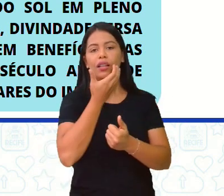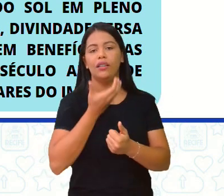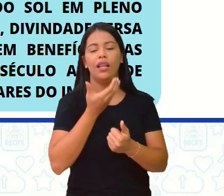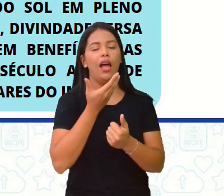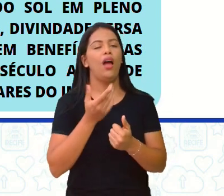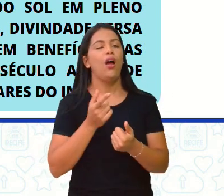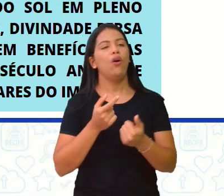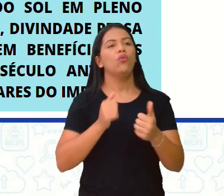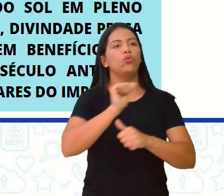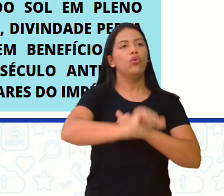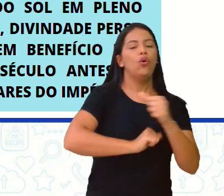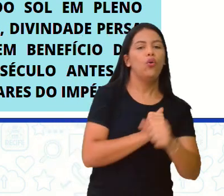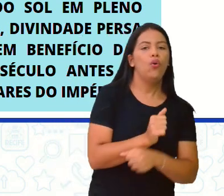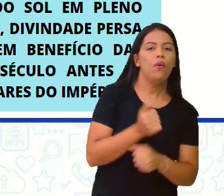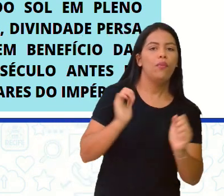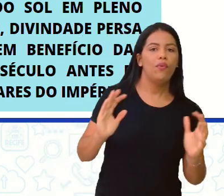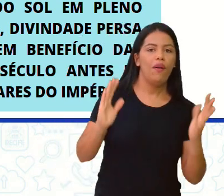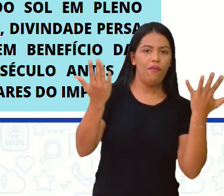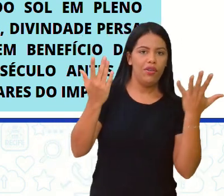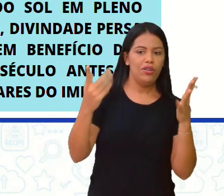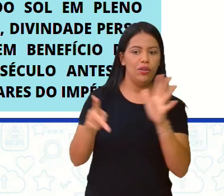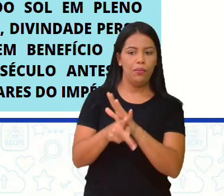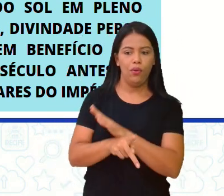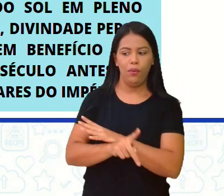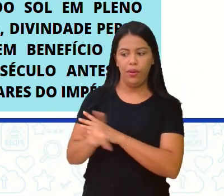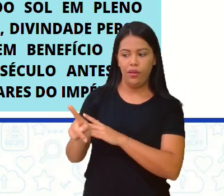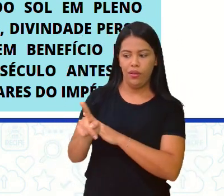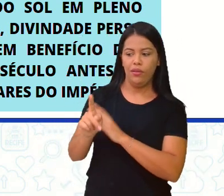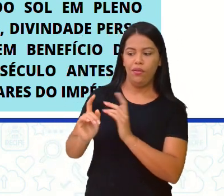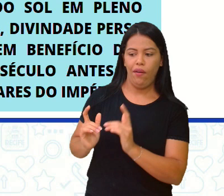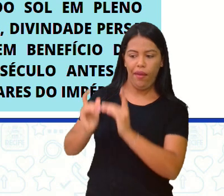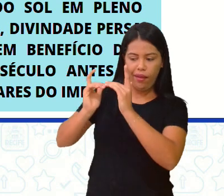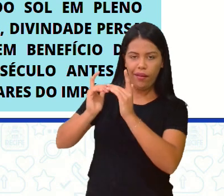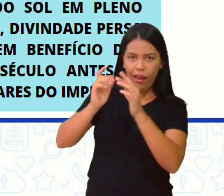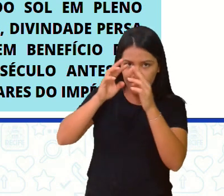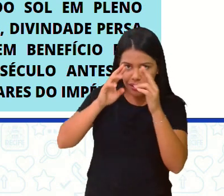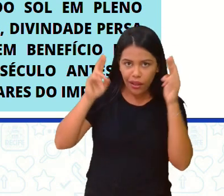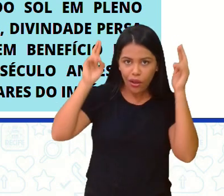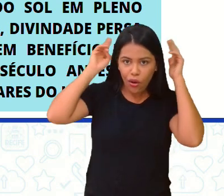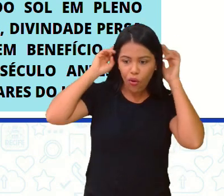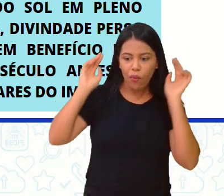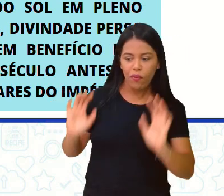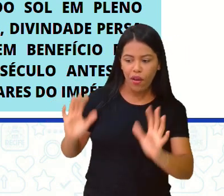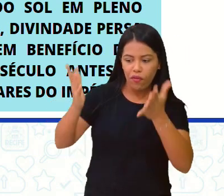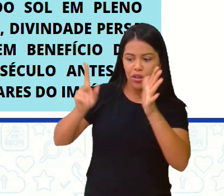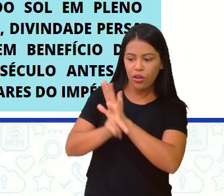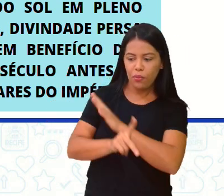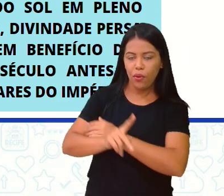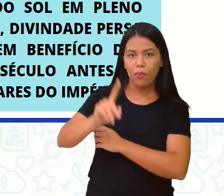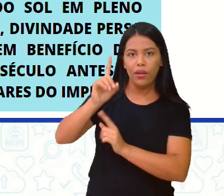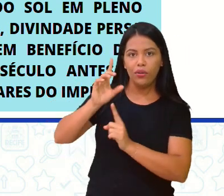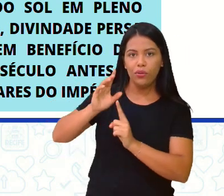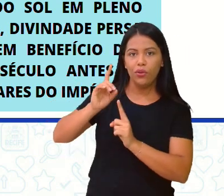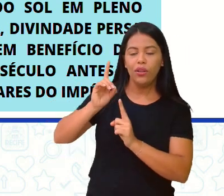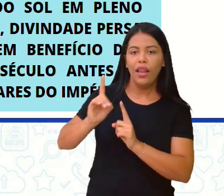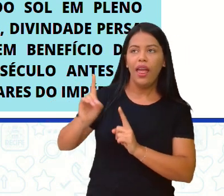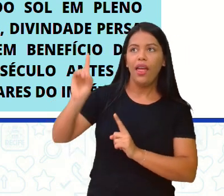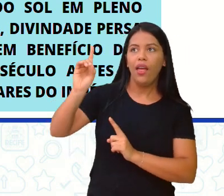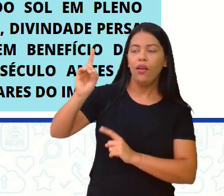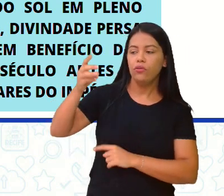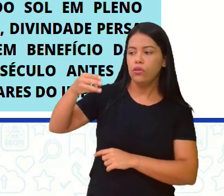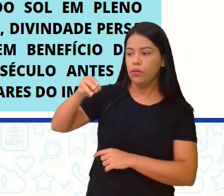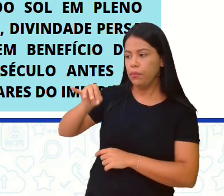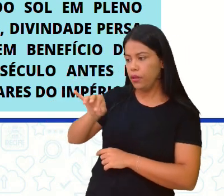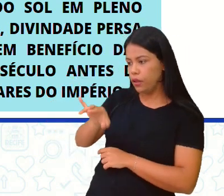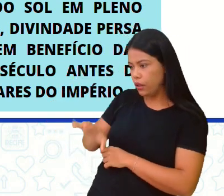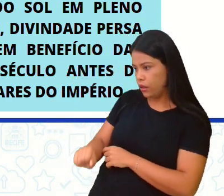mais antiga do Império Romano. A festa do deus Mitra, que anunciava a volta do